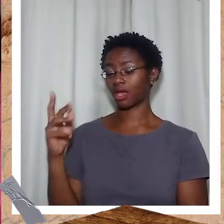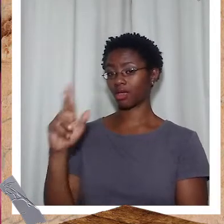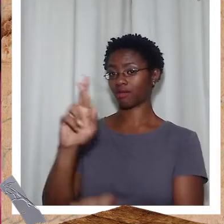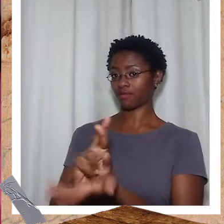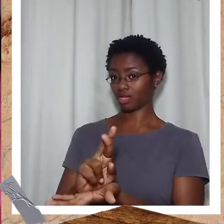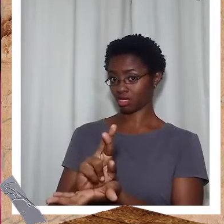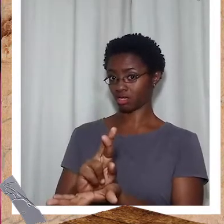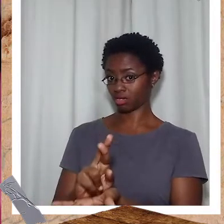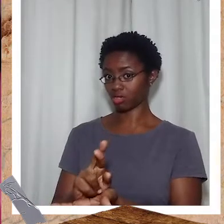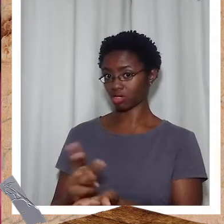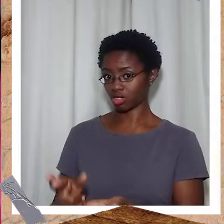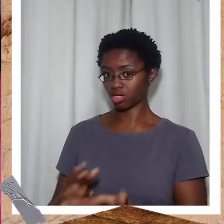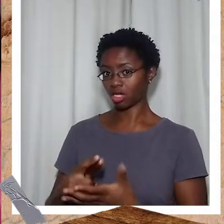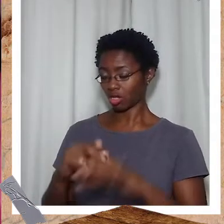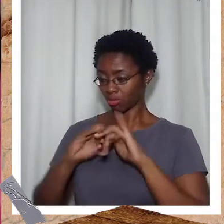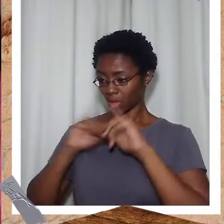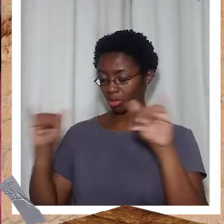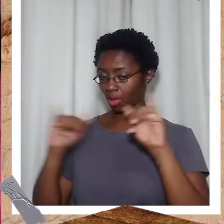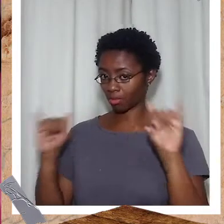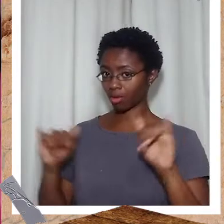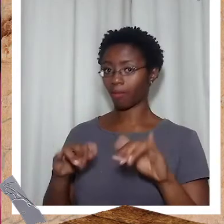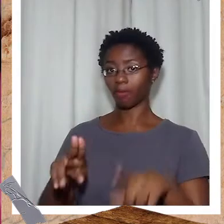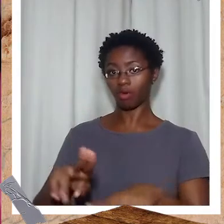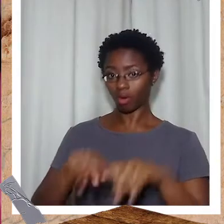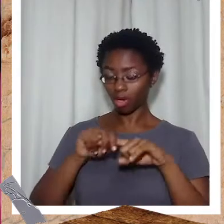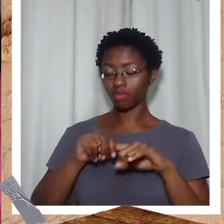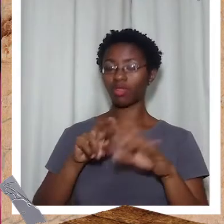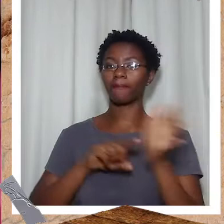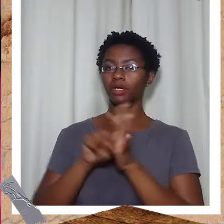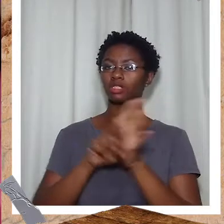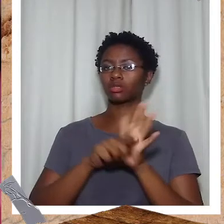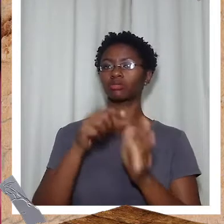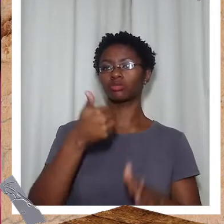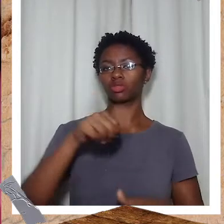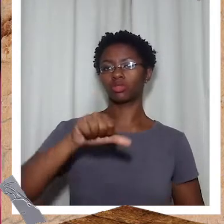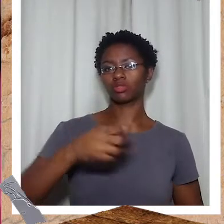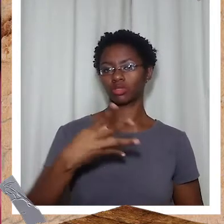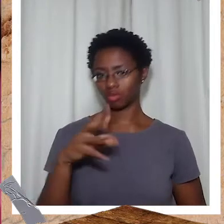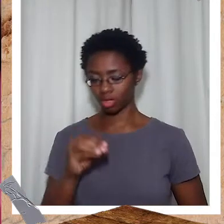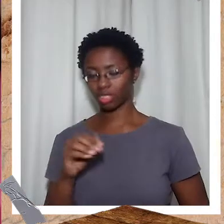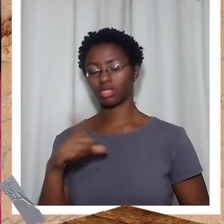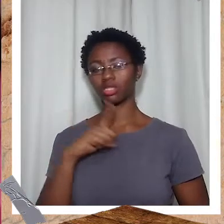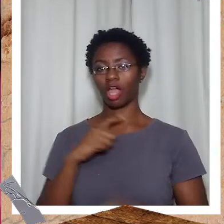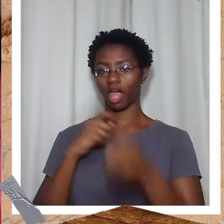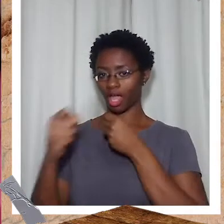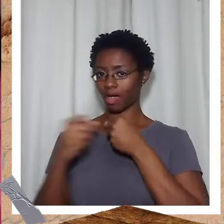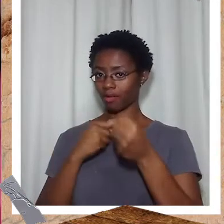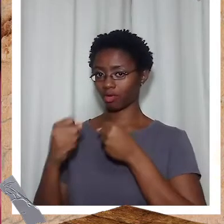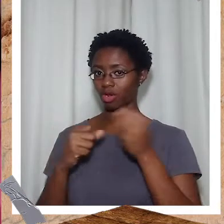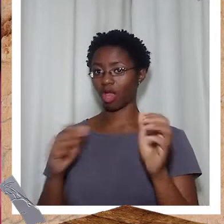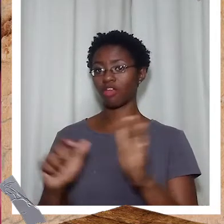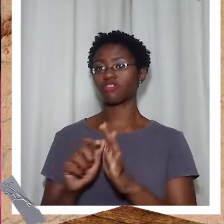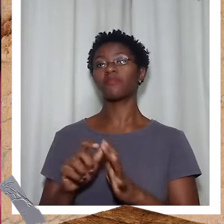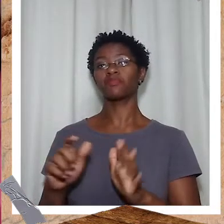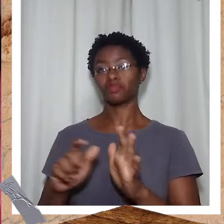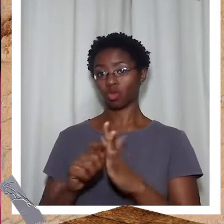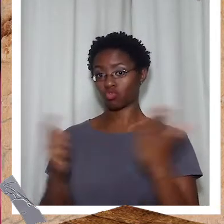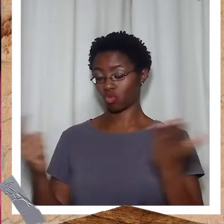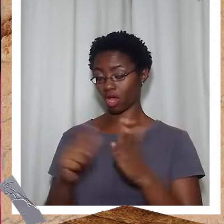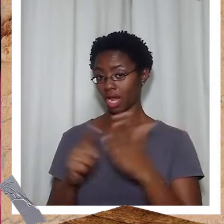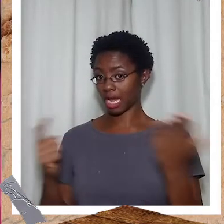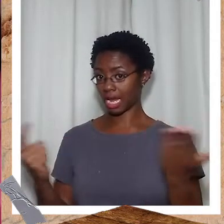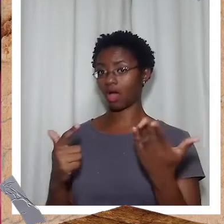de 1940. Em 1940, tem uma reportagem da Carolina na Folha da Noite, em que ela